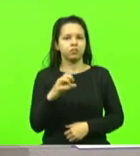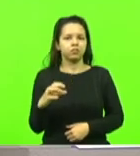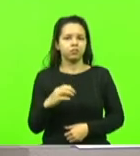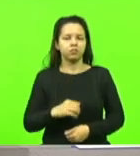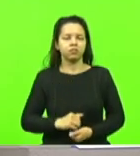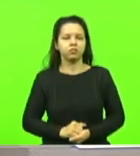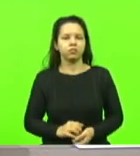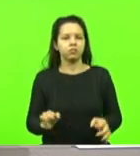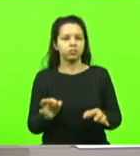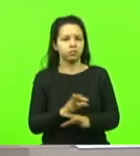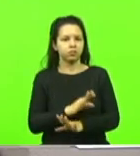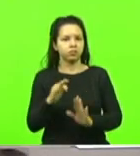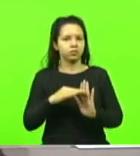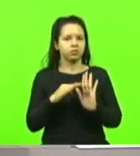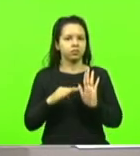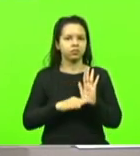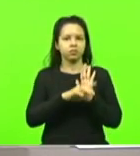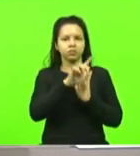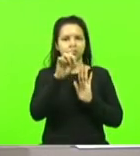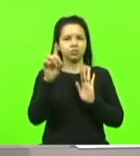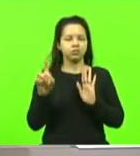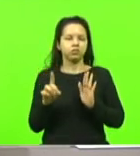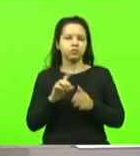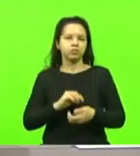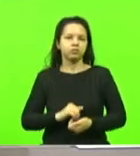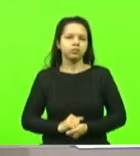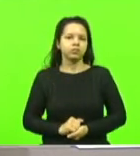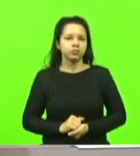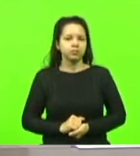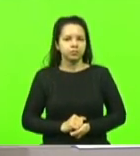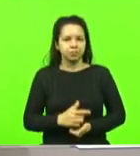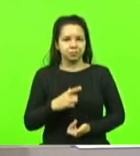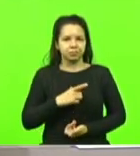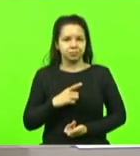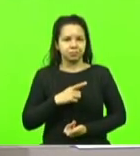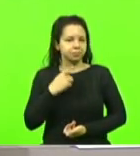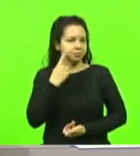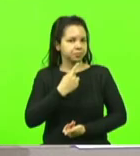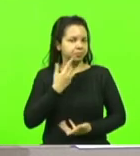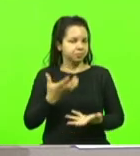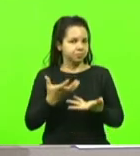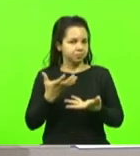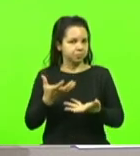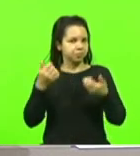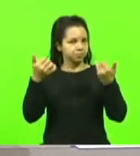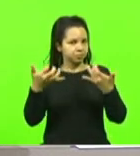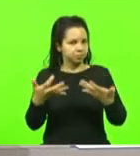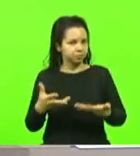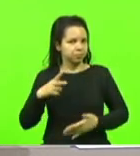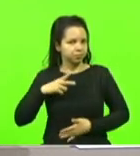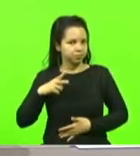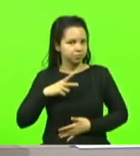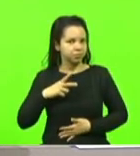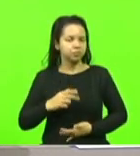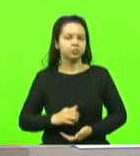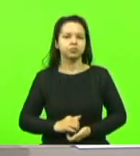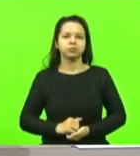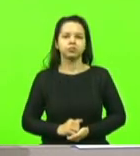Fim da ordem do dia. Algum deputado gostaria de fazer uso da palavra em explicações pessoais?